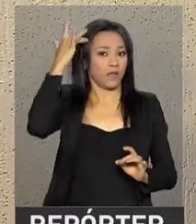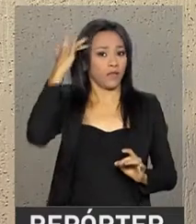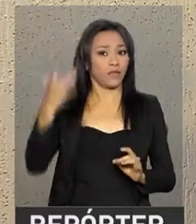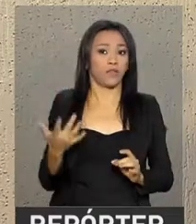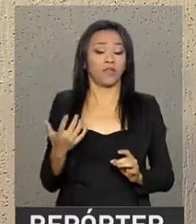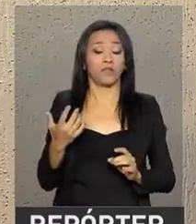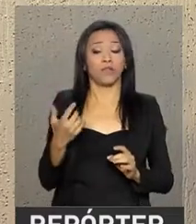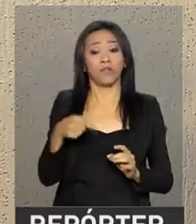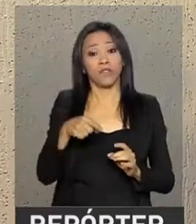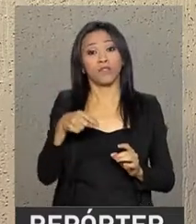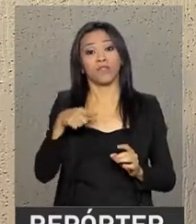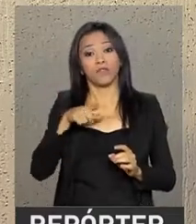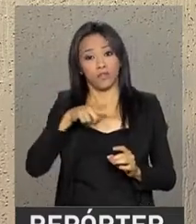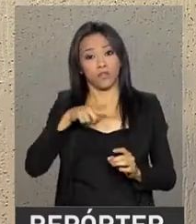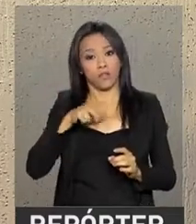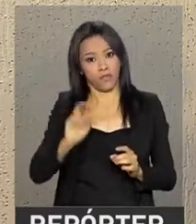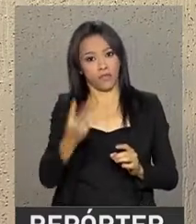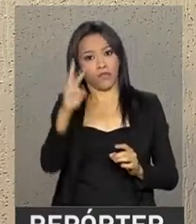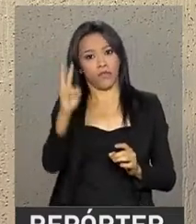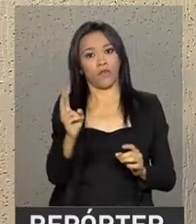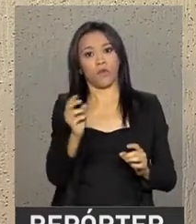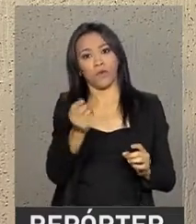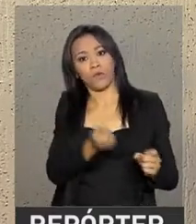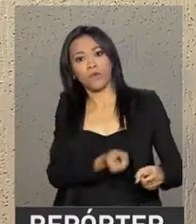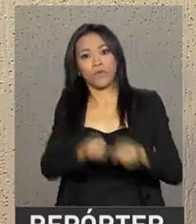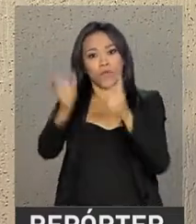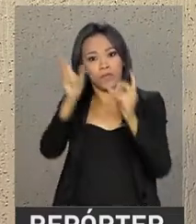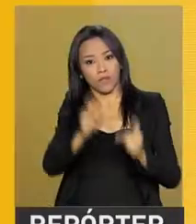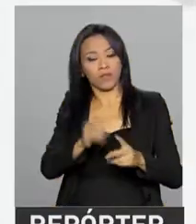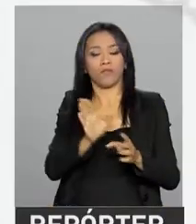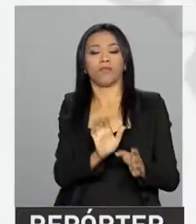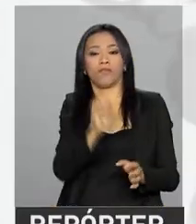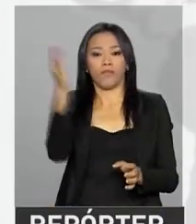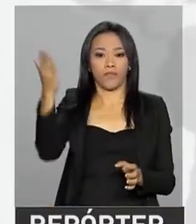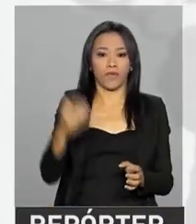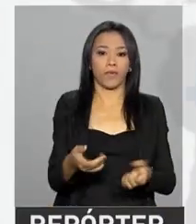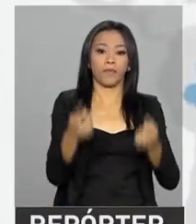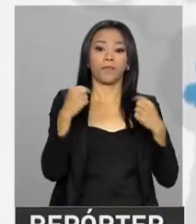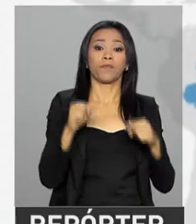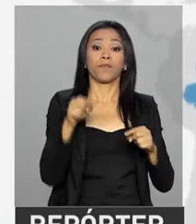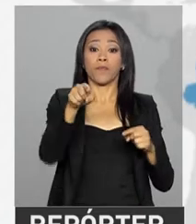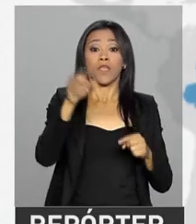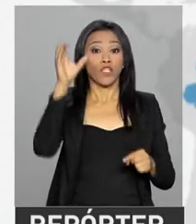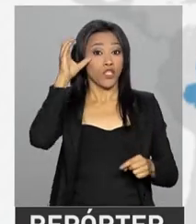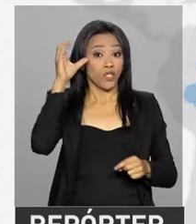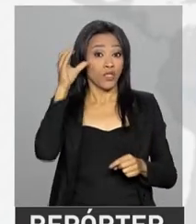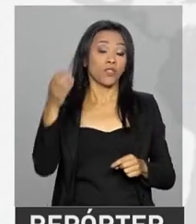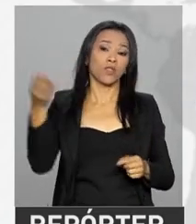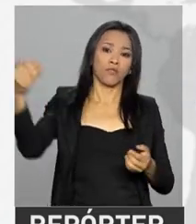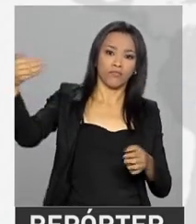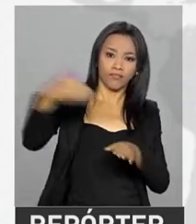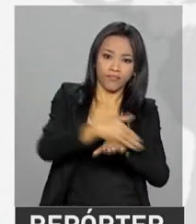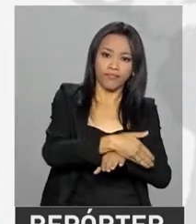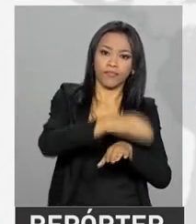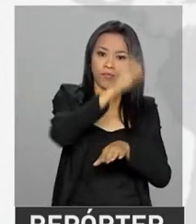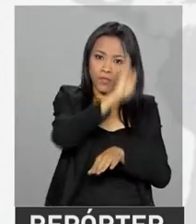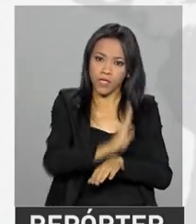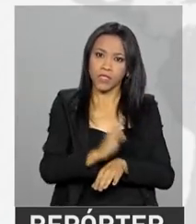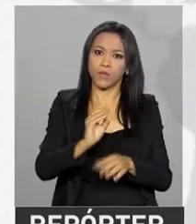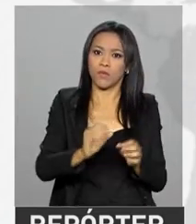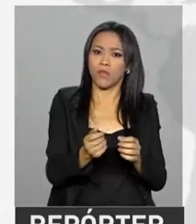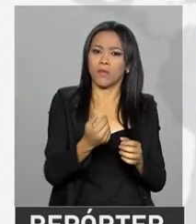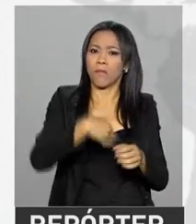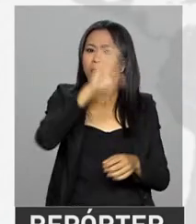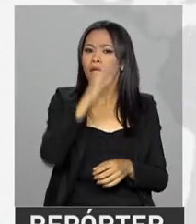de agregação de valor dos produtos exportados pelo país. Os investimentos chineses no país têm crescido. São mais de